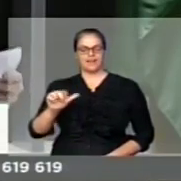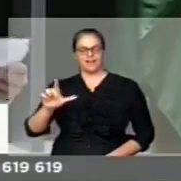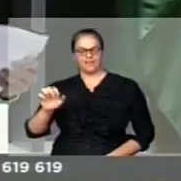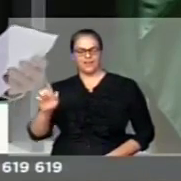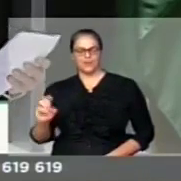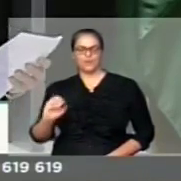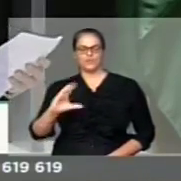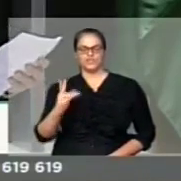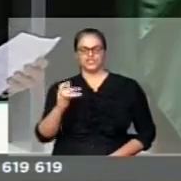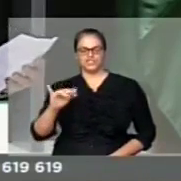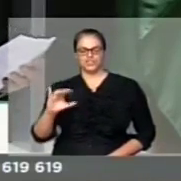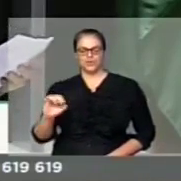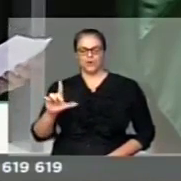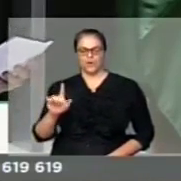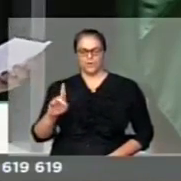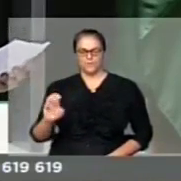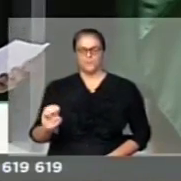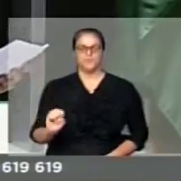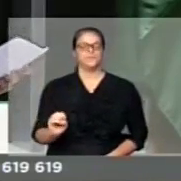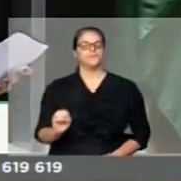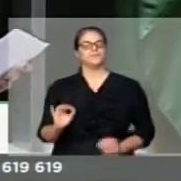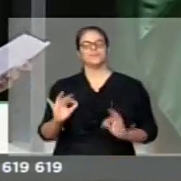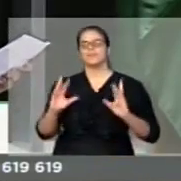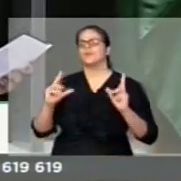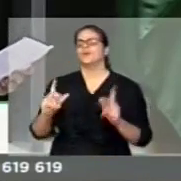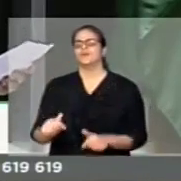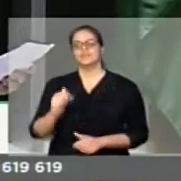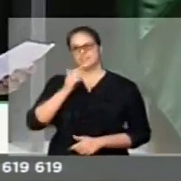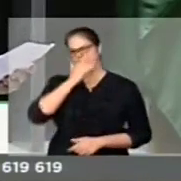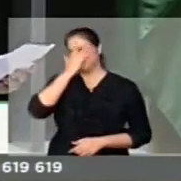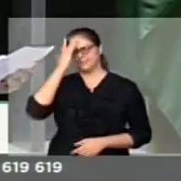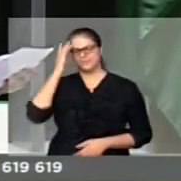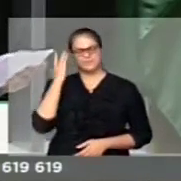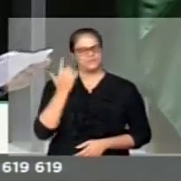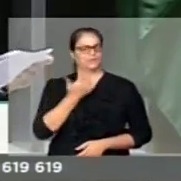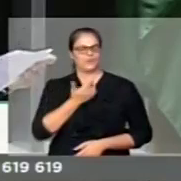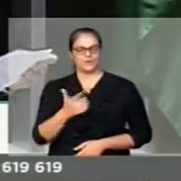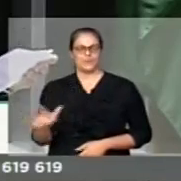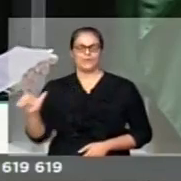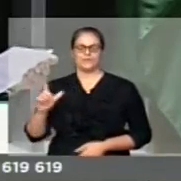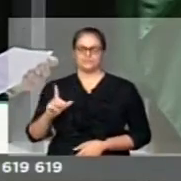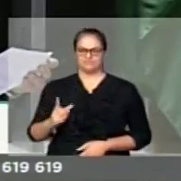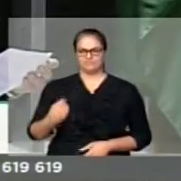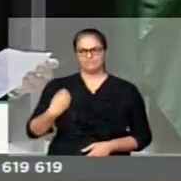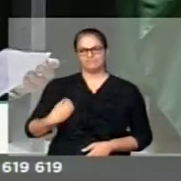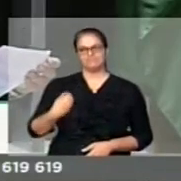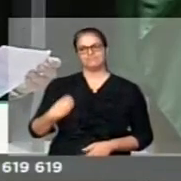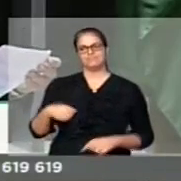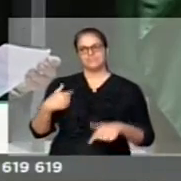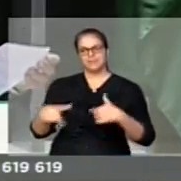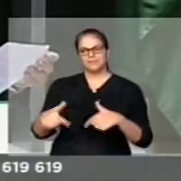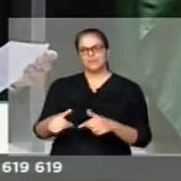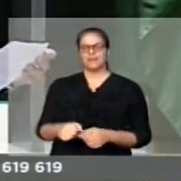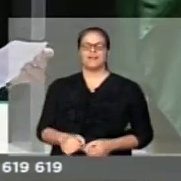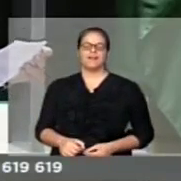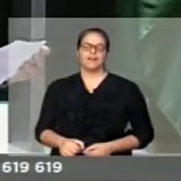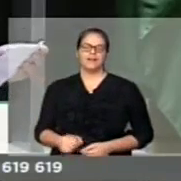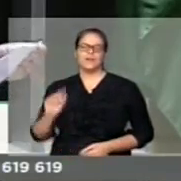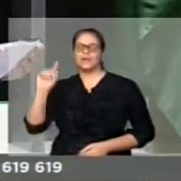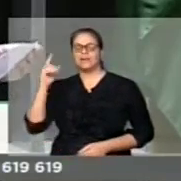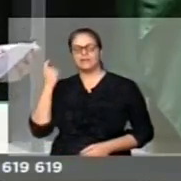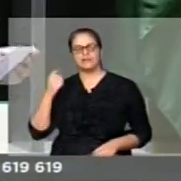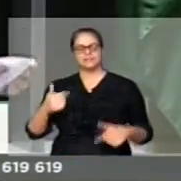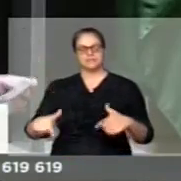Chico Lobo e todos tantos outros colaboradores e nomes que já passaram pela TV